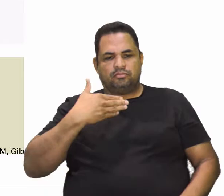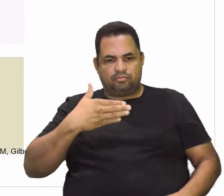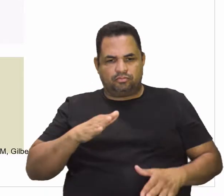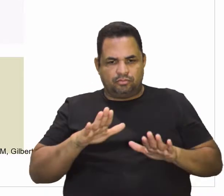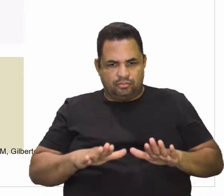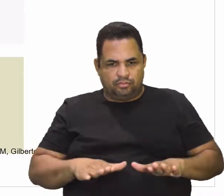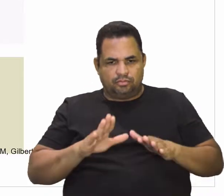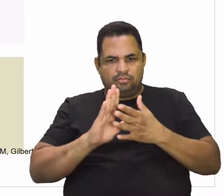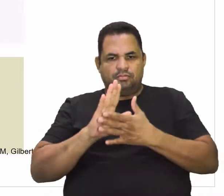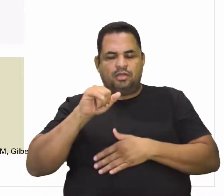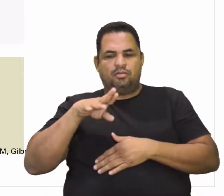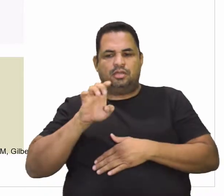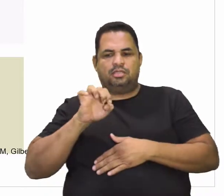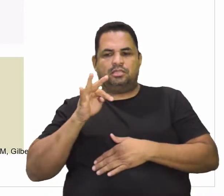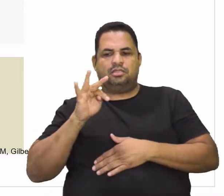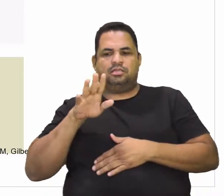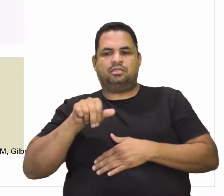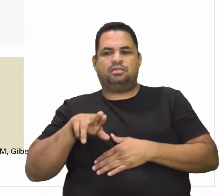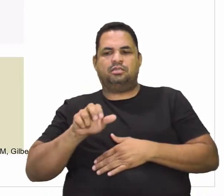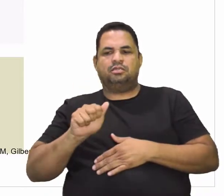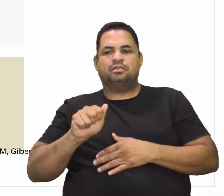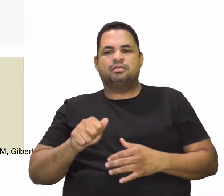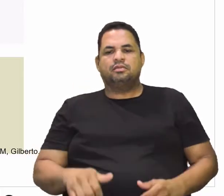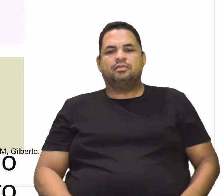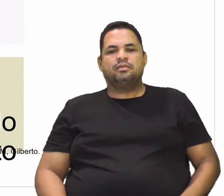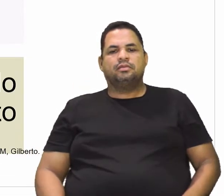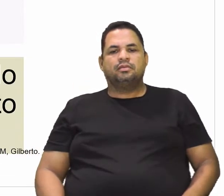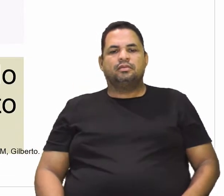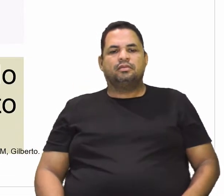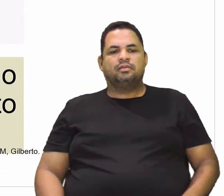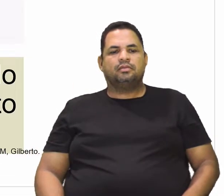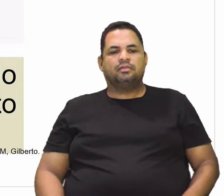ou maometana.